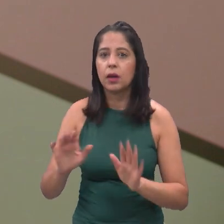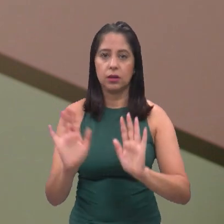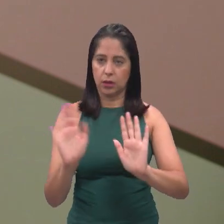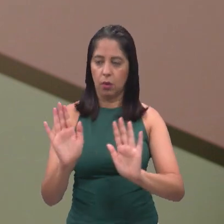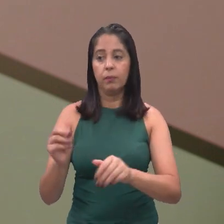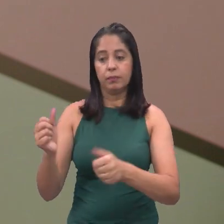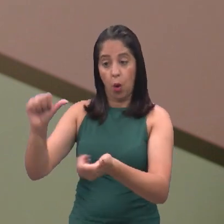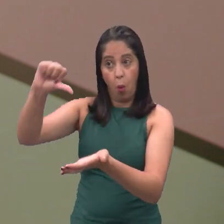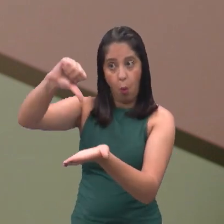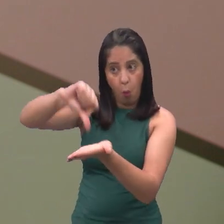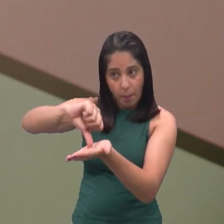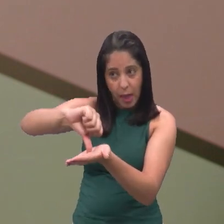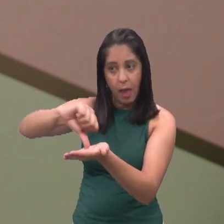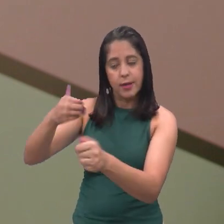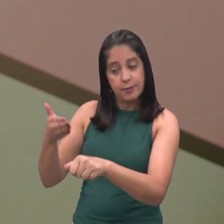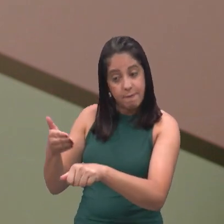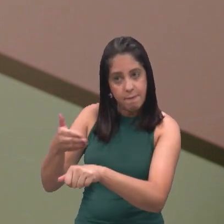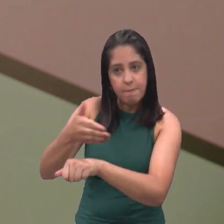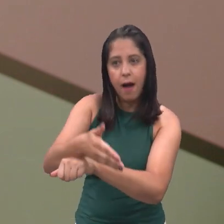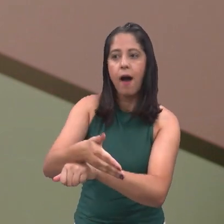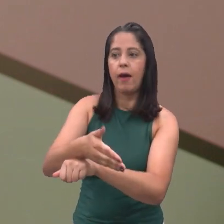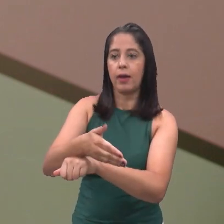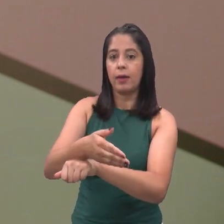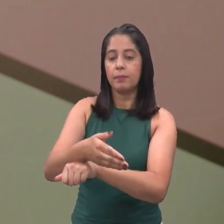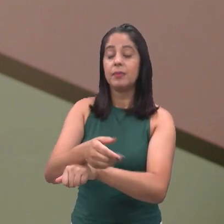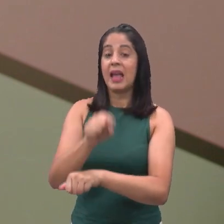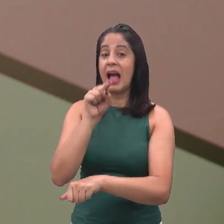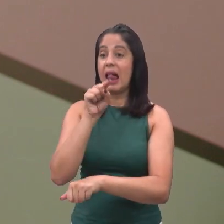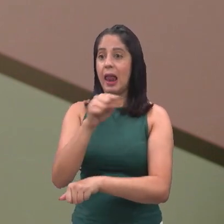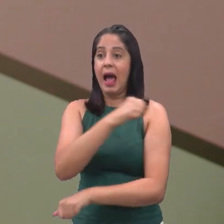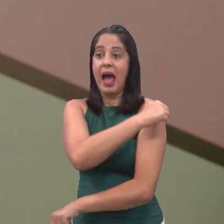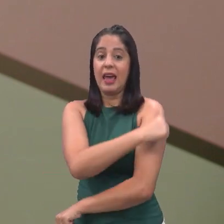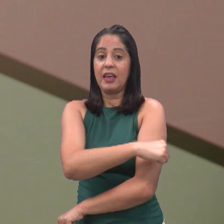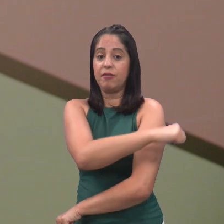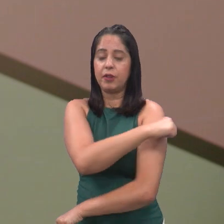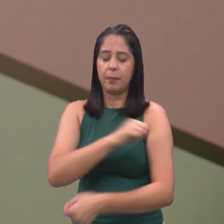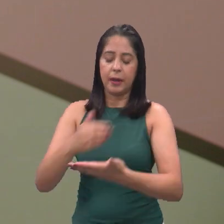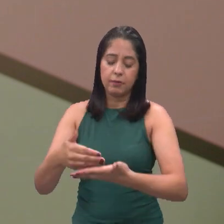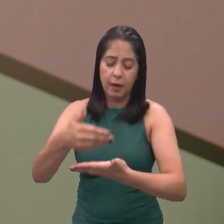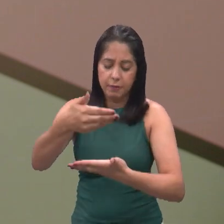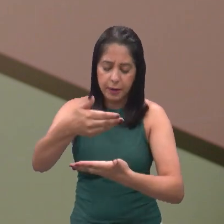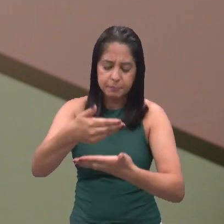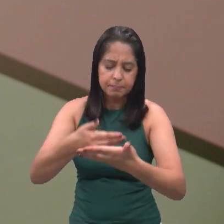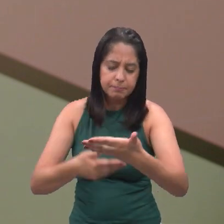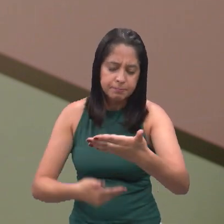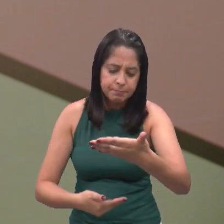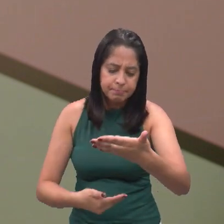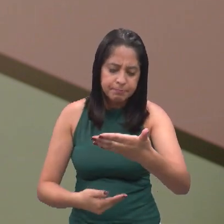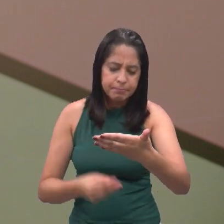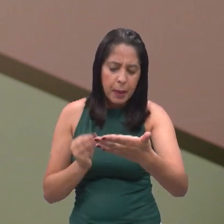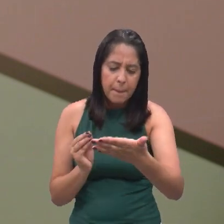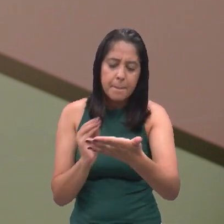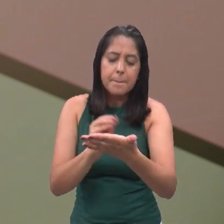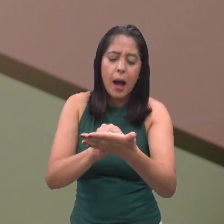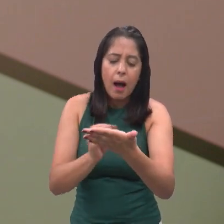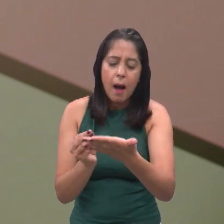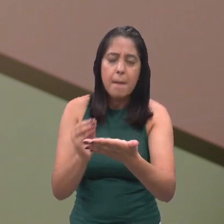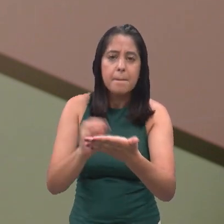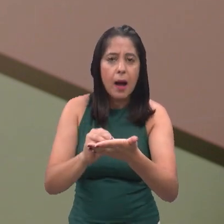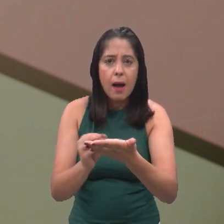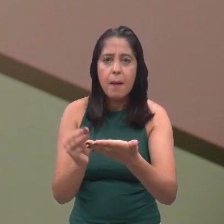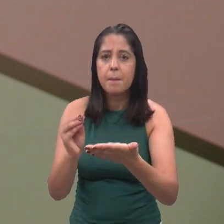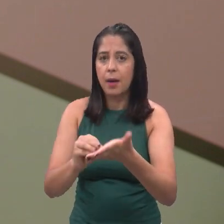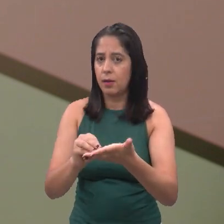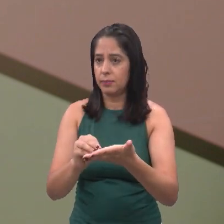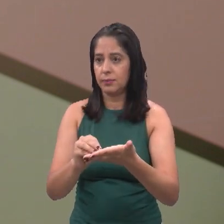da sua casa e aí eles vão atualizar a sua carteira vacinal. Como você não sabe quais vacinas você tomou, então eles